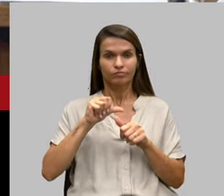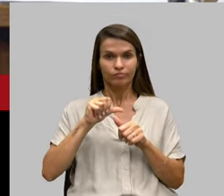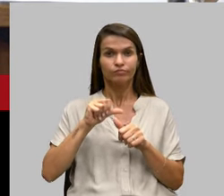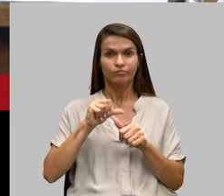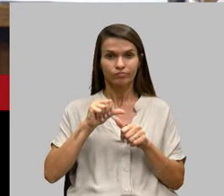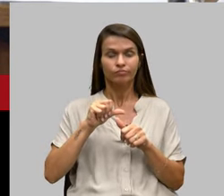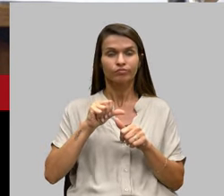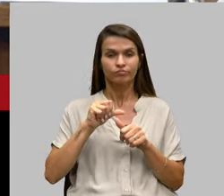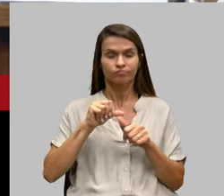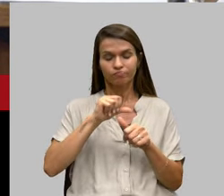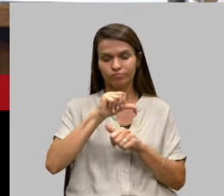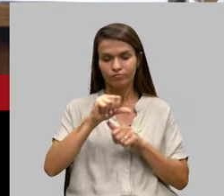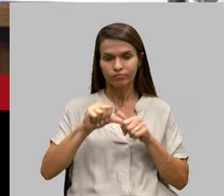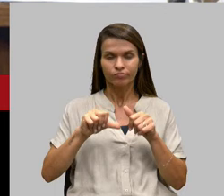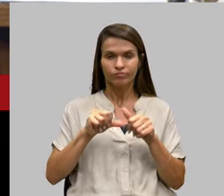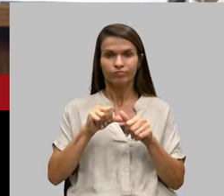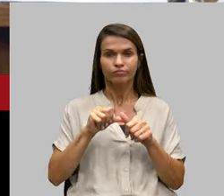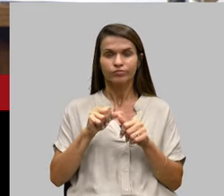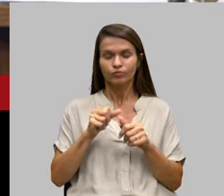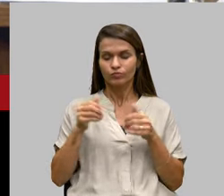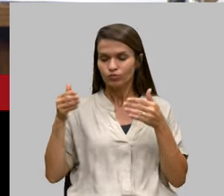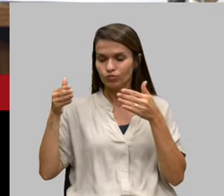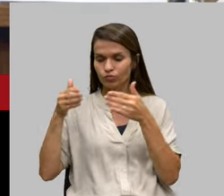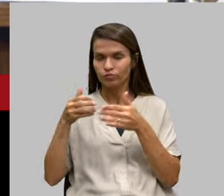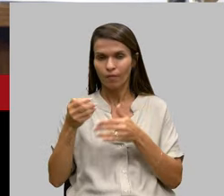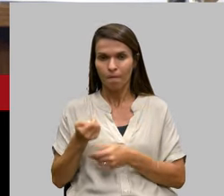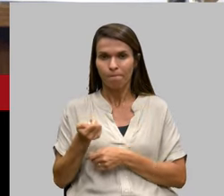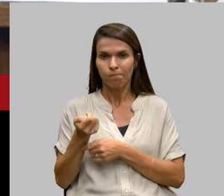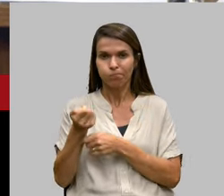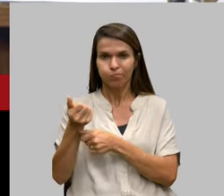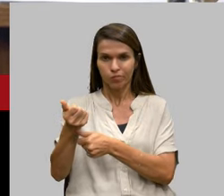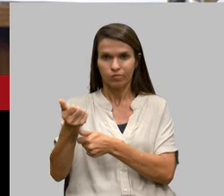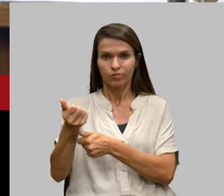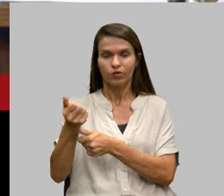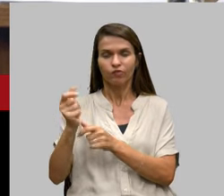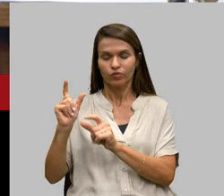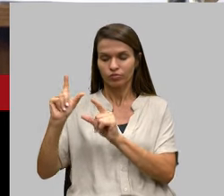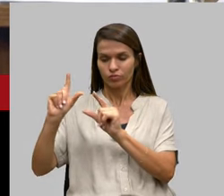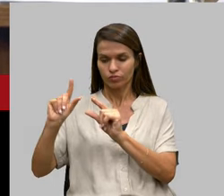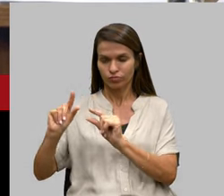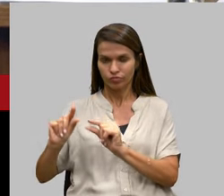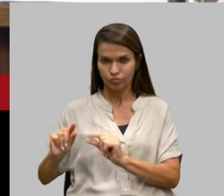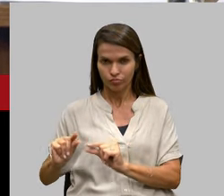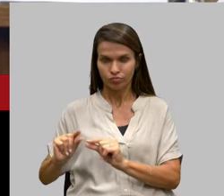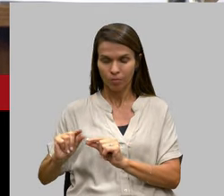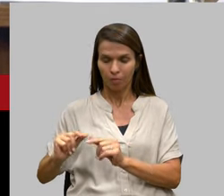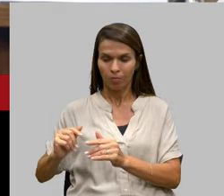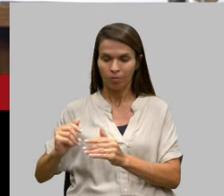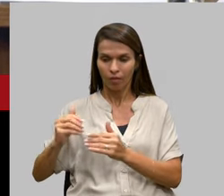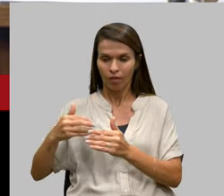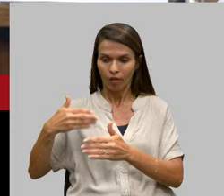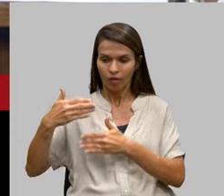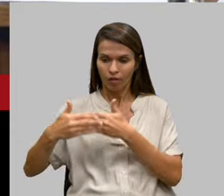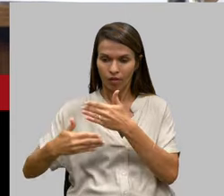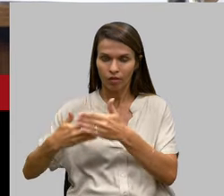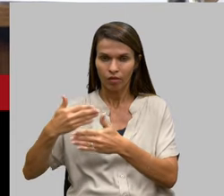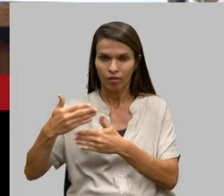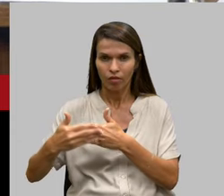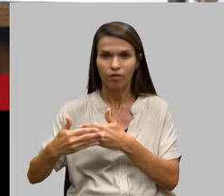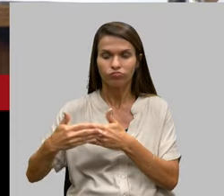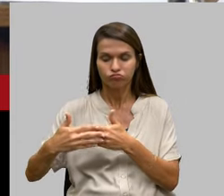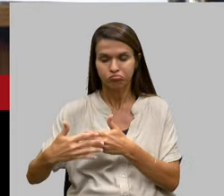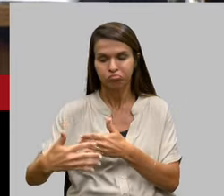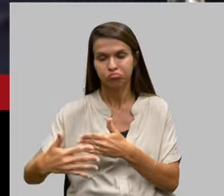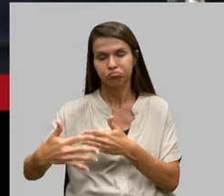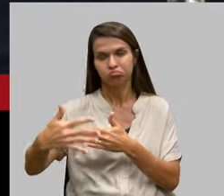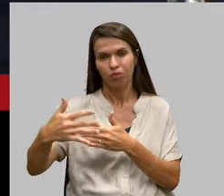encaminharam para que o benefício fosse paulatinamente reduzido ao longo do tempo talvez dos benefícios aí